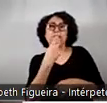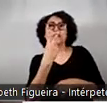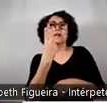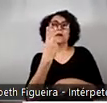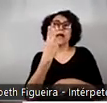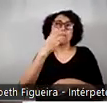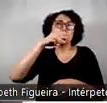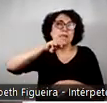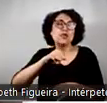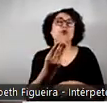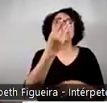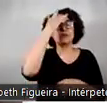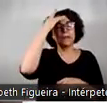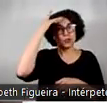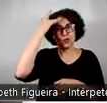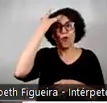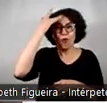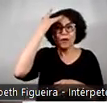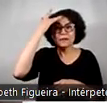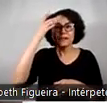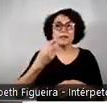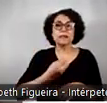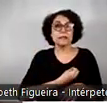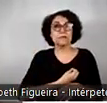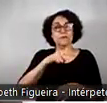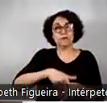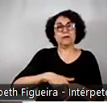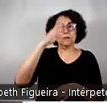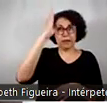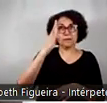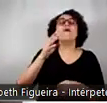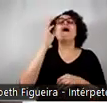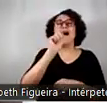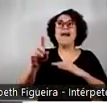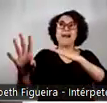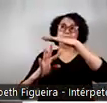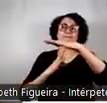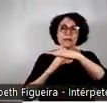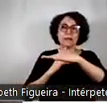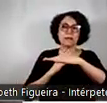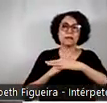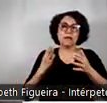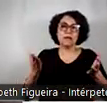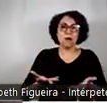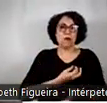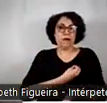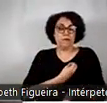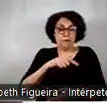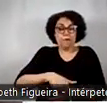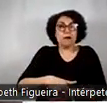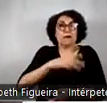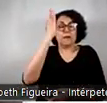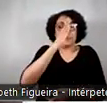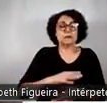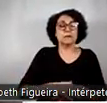cerca de 1,02%, né, da população brasileira. Então, assim, a gente tem que pensar, né, eu faço esse jogo com os